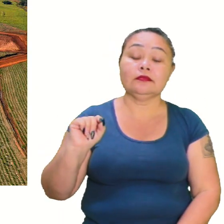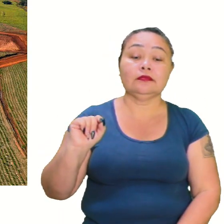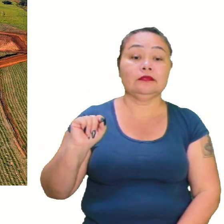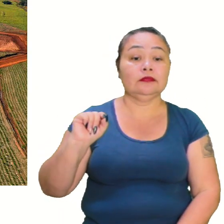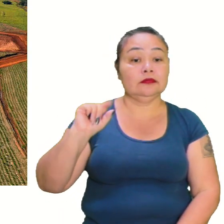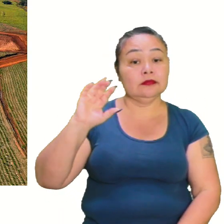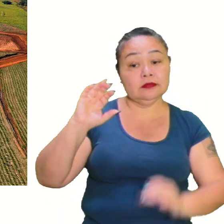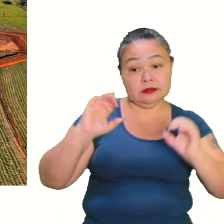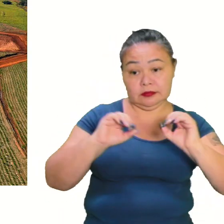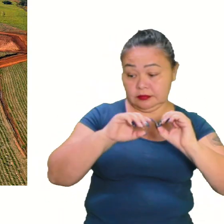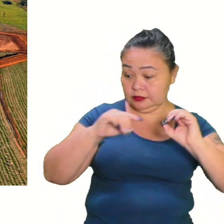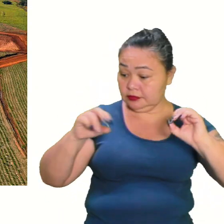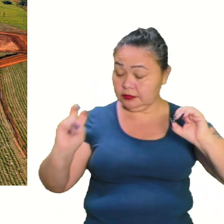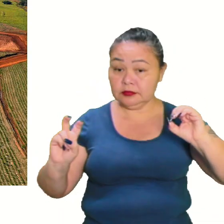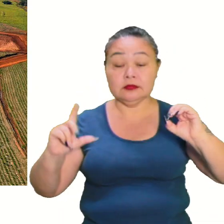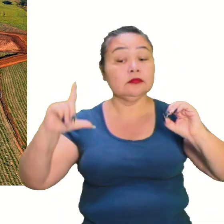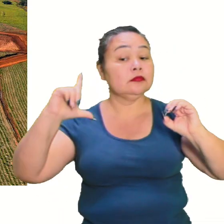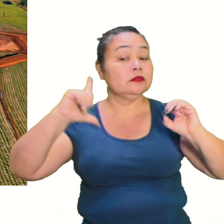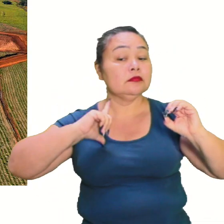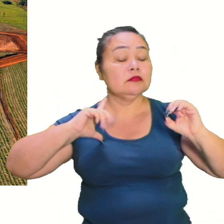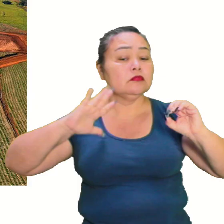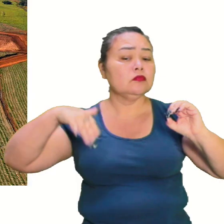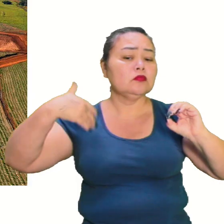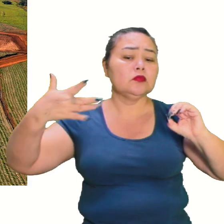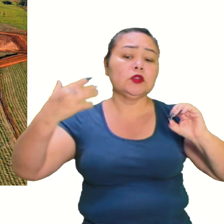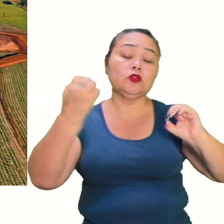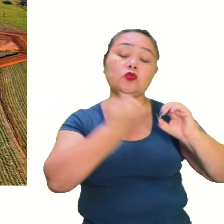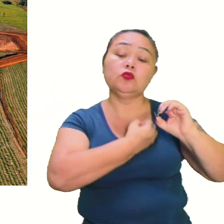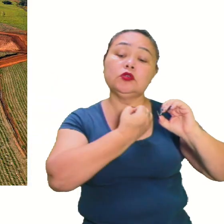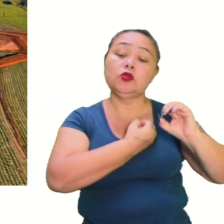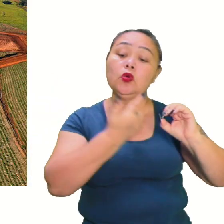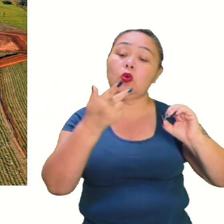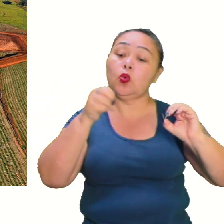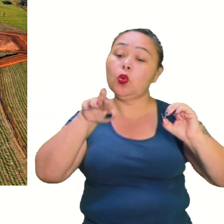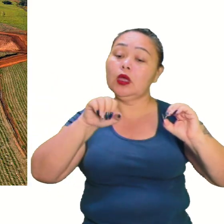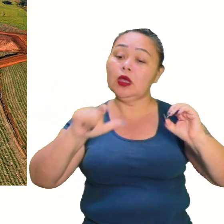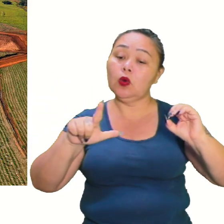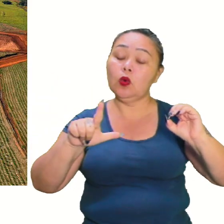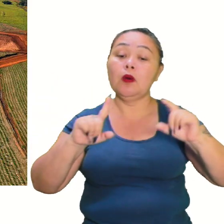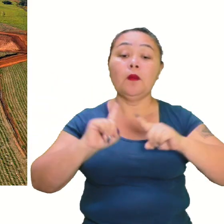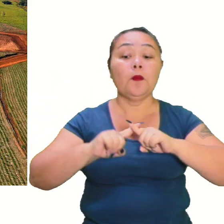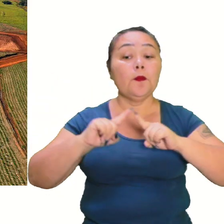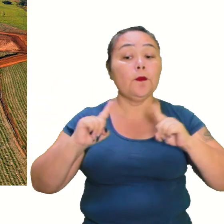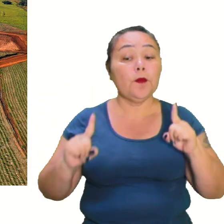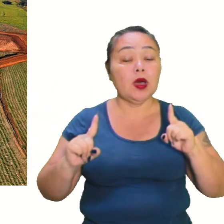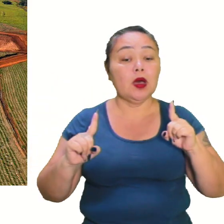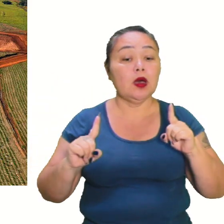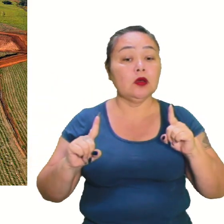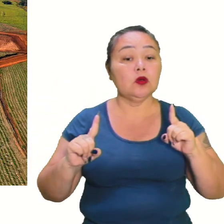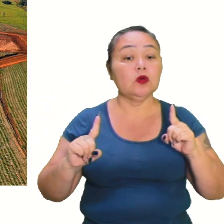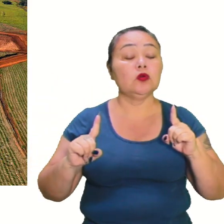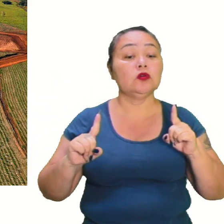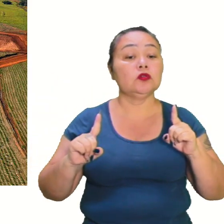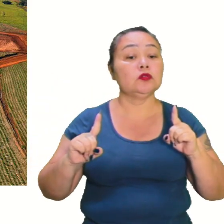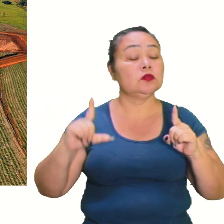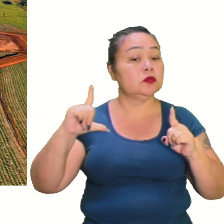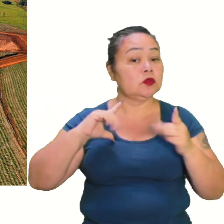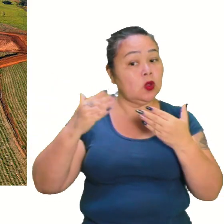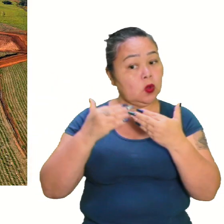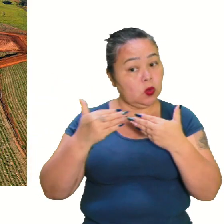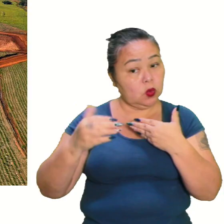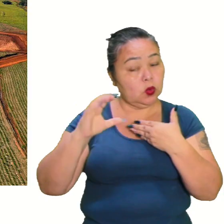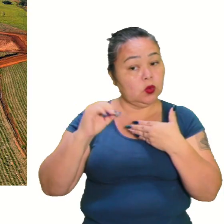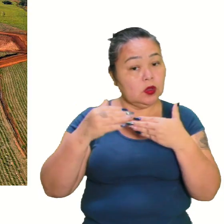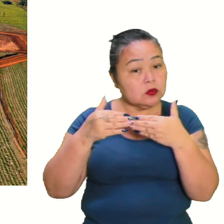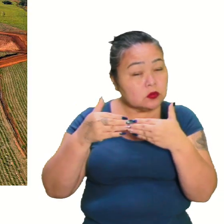Entre esse 0 e o 5 existe infinito números reais. Mas eu tenho o intervalo que